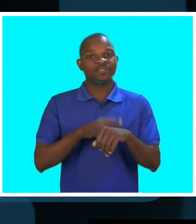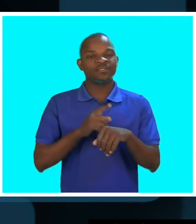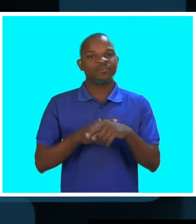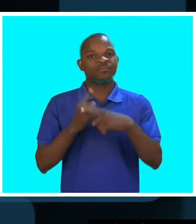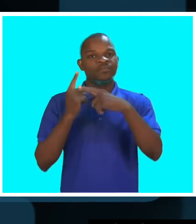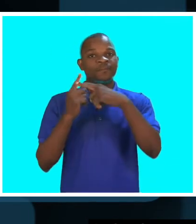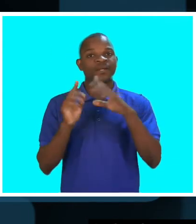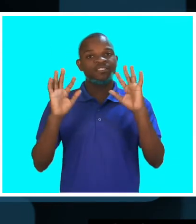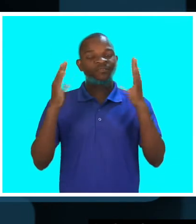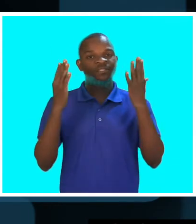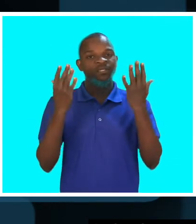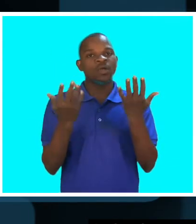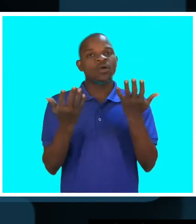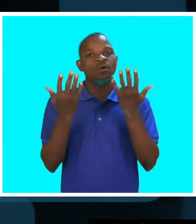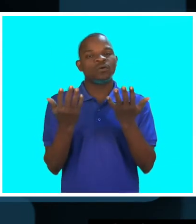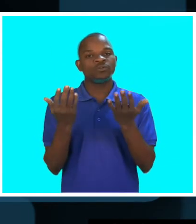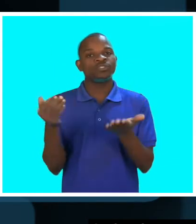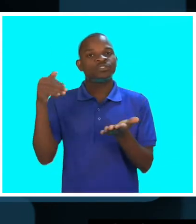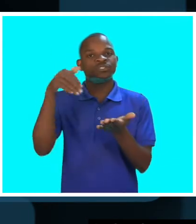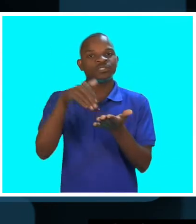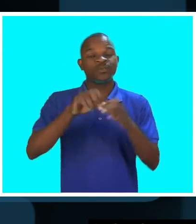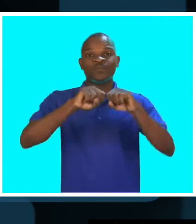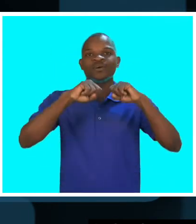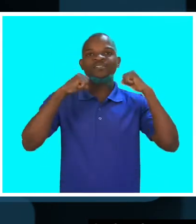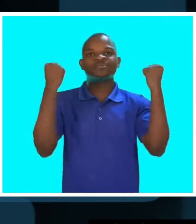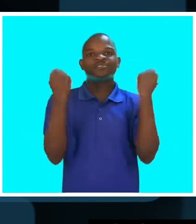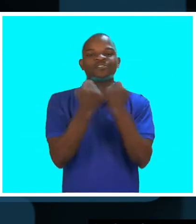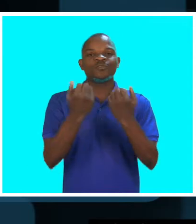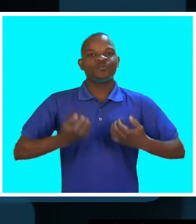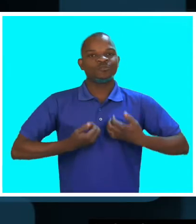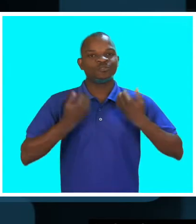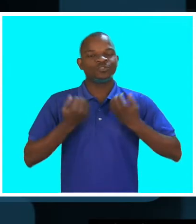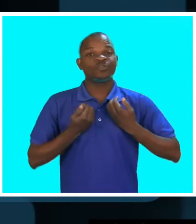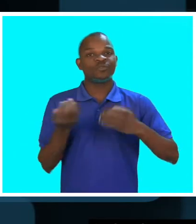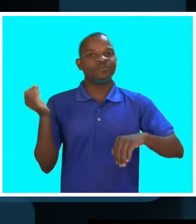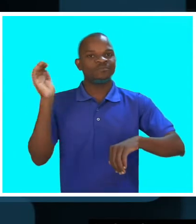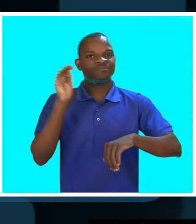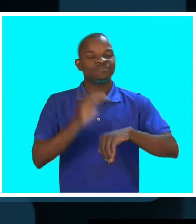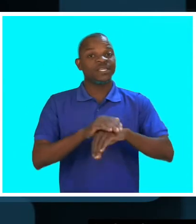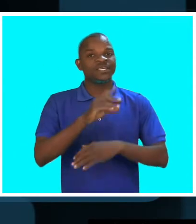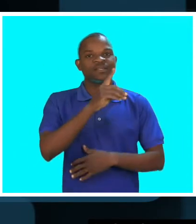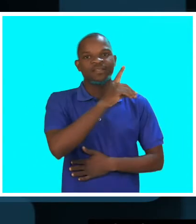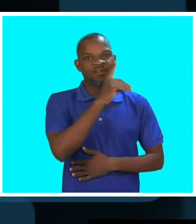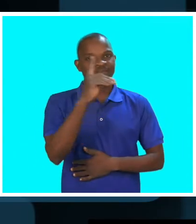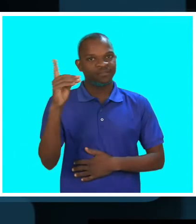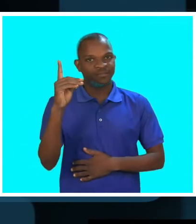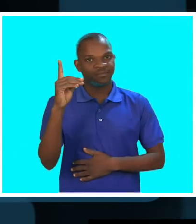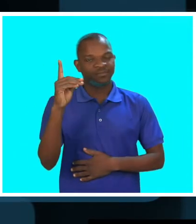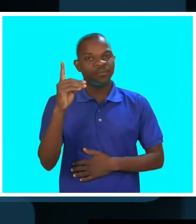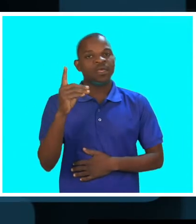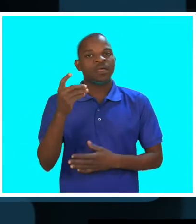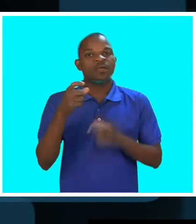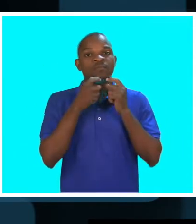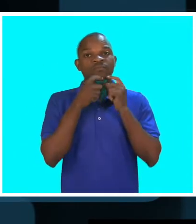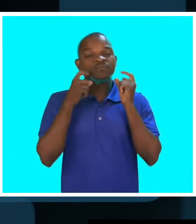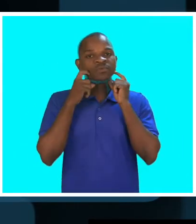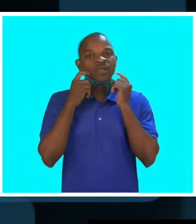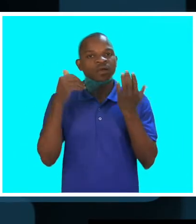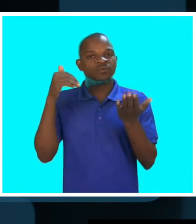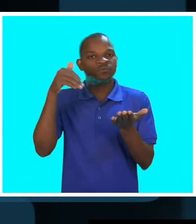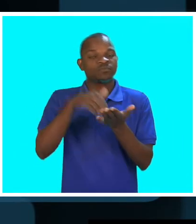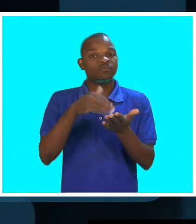Hoje, viemos na Associação de Jovens Técnicos com deficiência em Moçambique para conversar